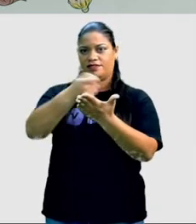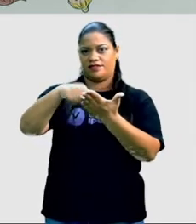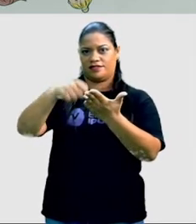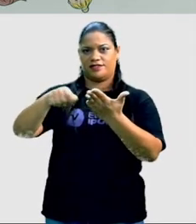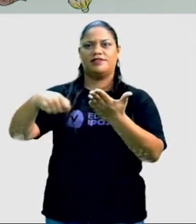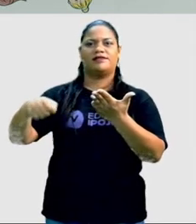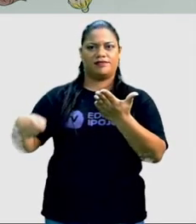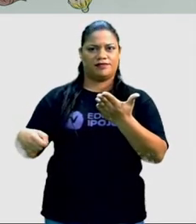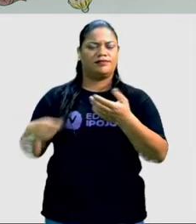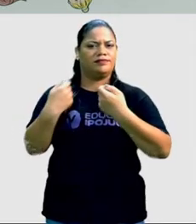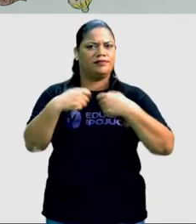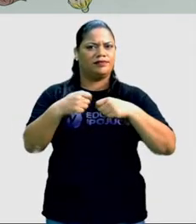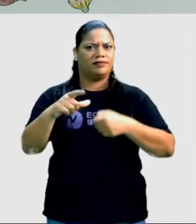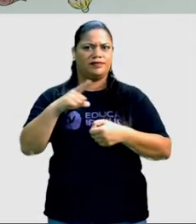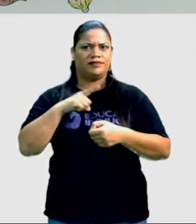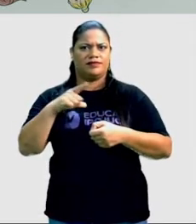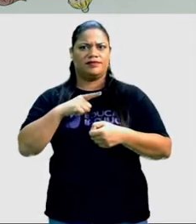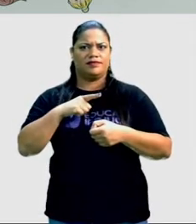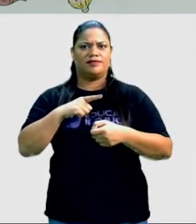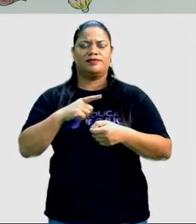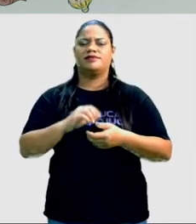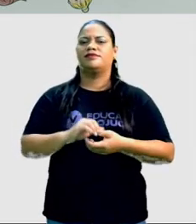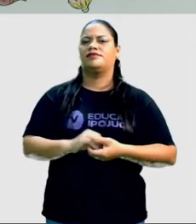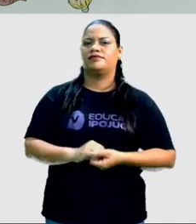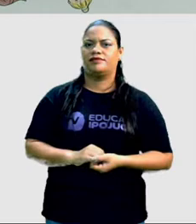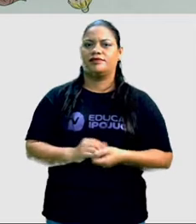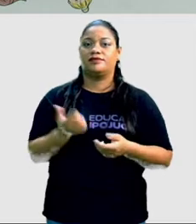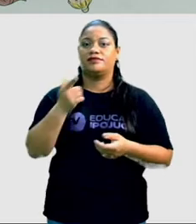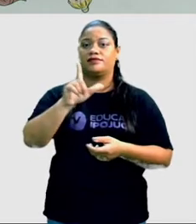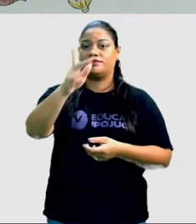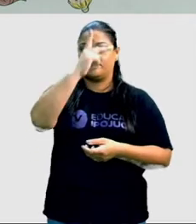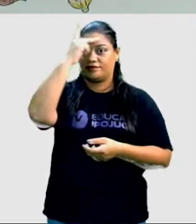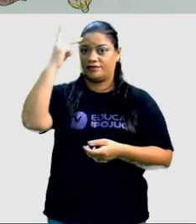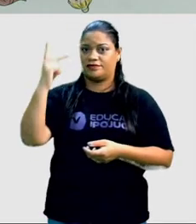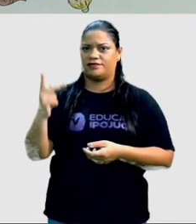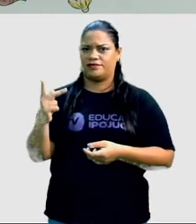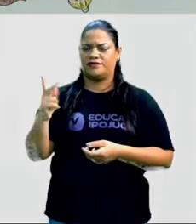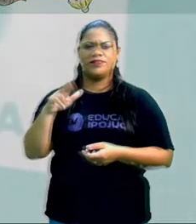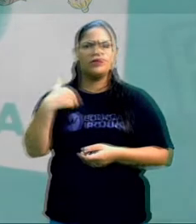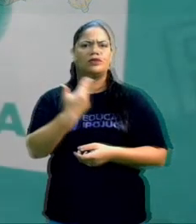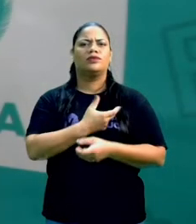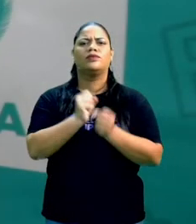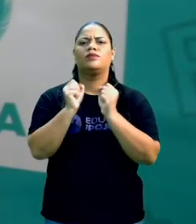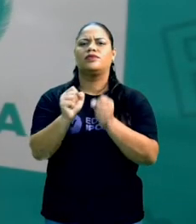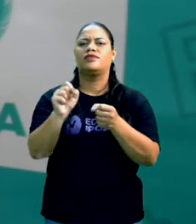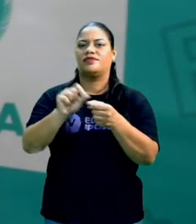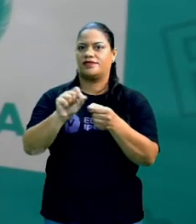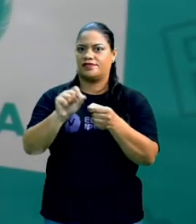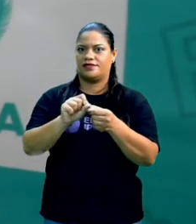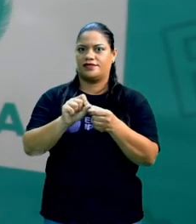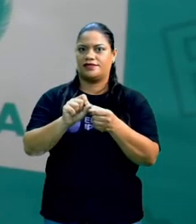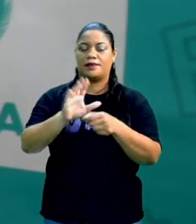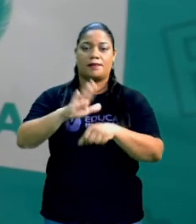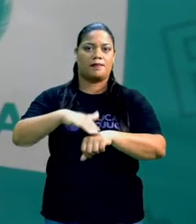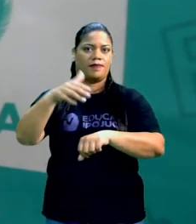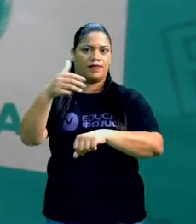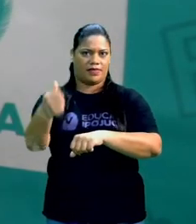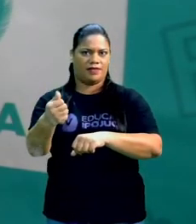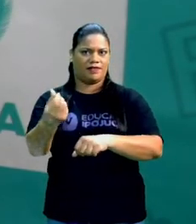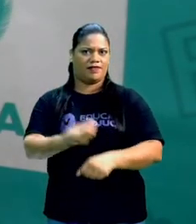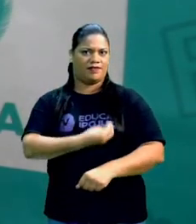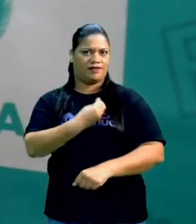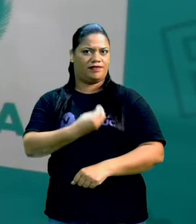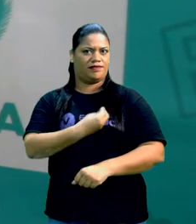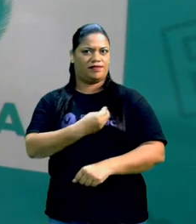tolerância que devemos ter para qual as outras pessoas. O que é que a gente poderia fazer para melhorar essa